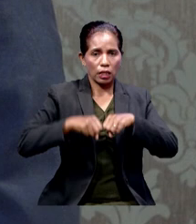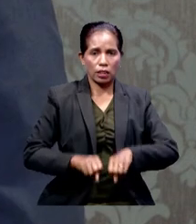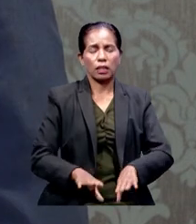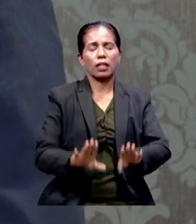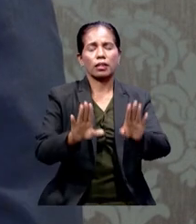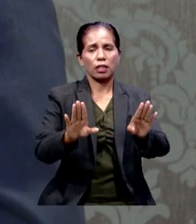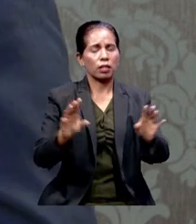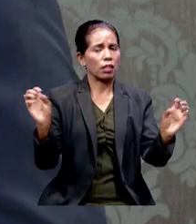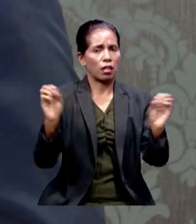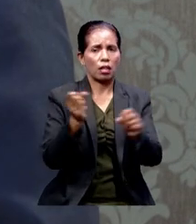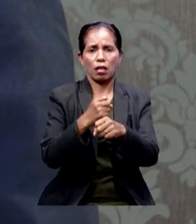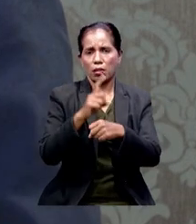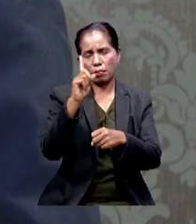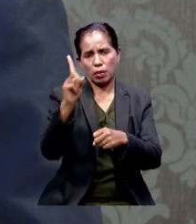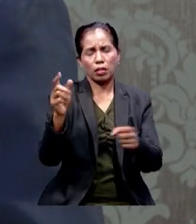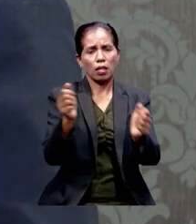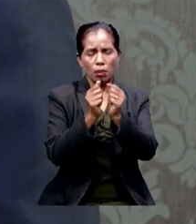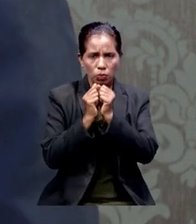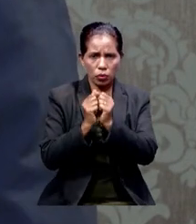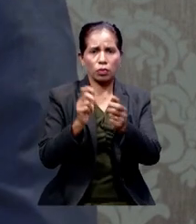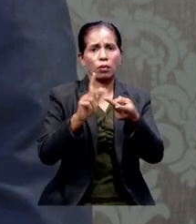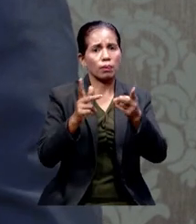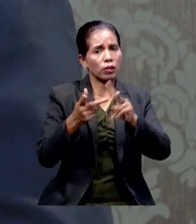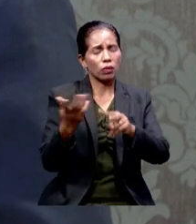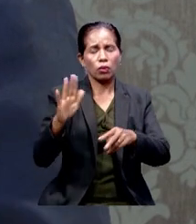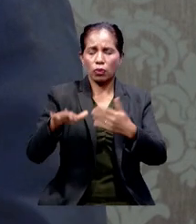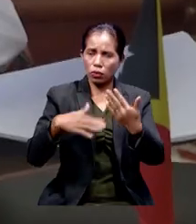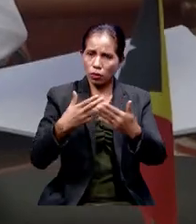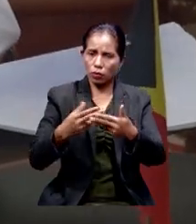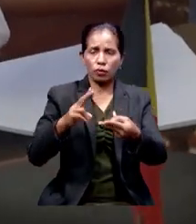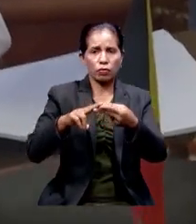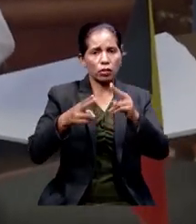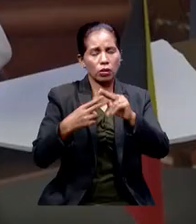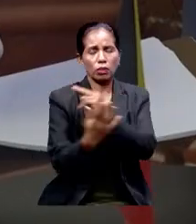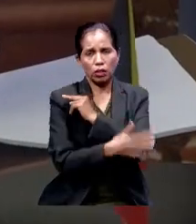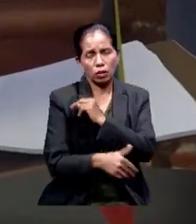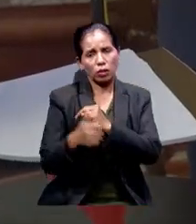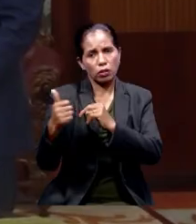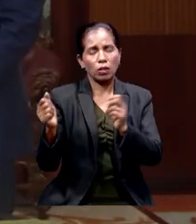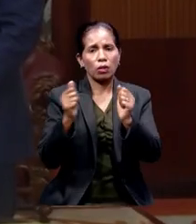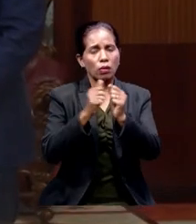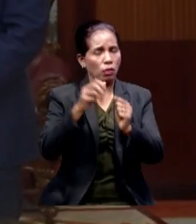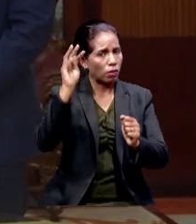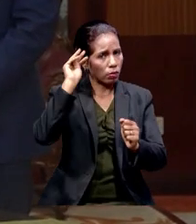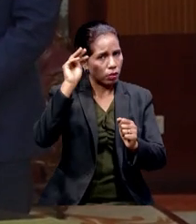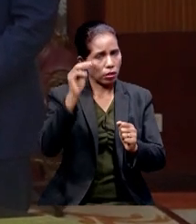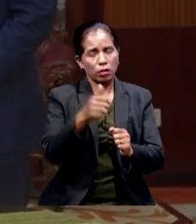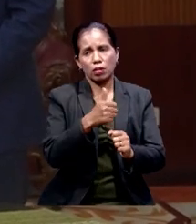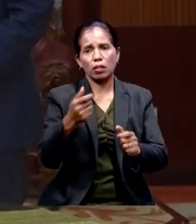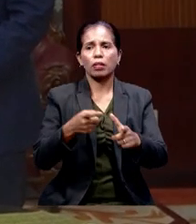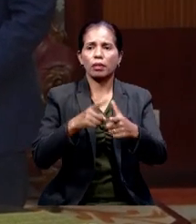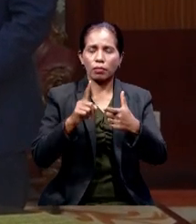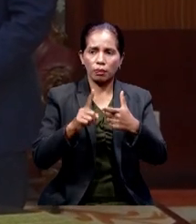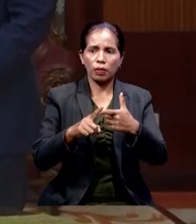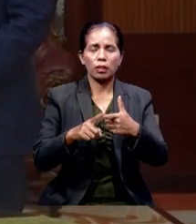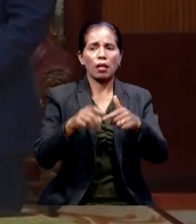nesse halo mesa, nesse halo muito, com parceiros do todo, vizinho Sira, com ministérios relevantes Sira, para depois